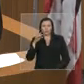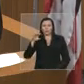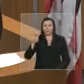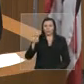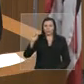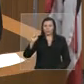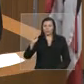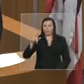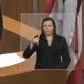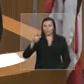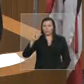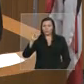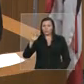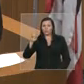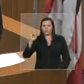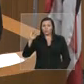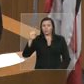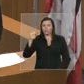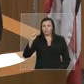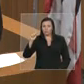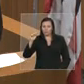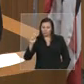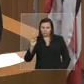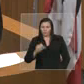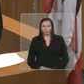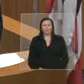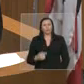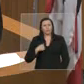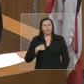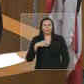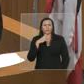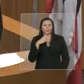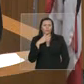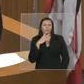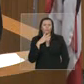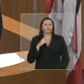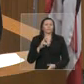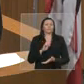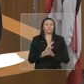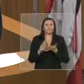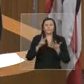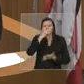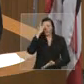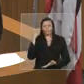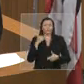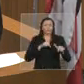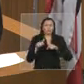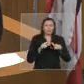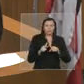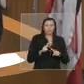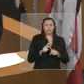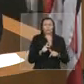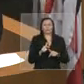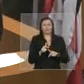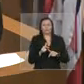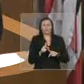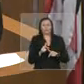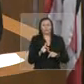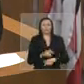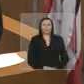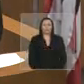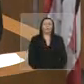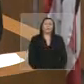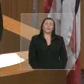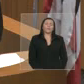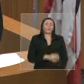enfermos, dependentes de drogas, pessoas com problemas mentais, sem receber nada em troca por todo o Maranhão. Por